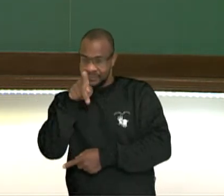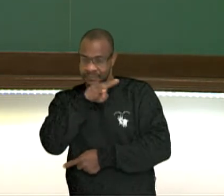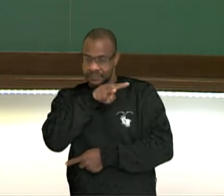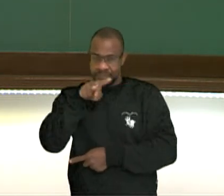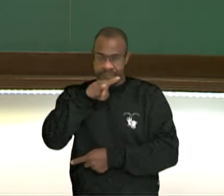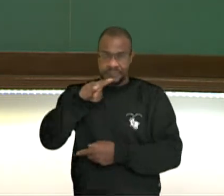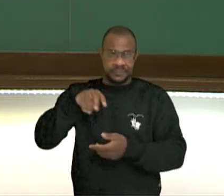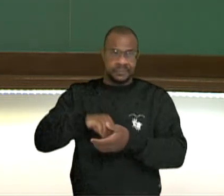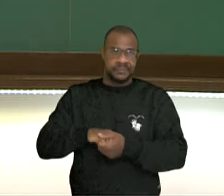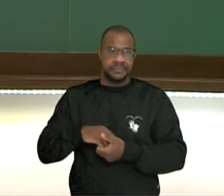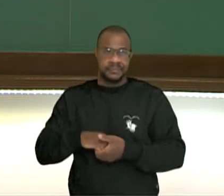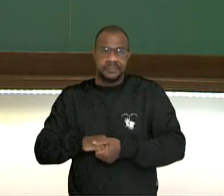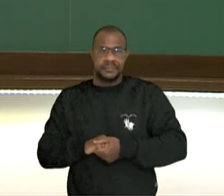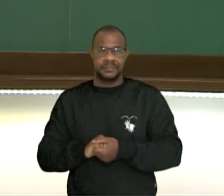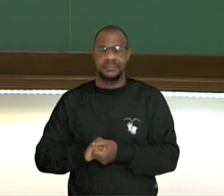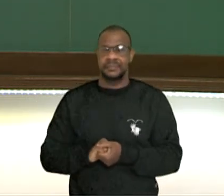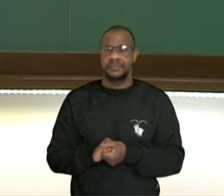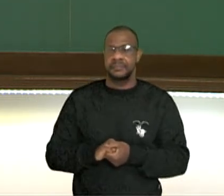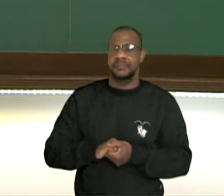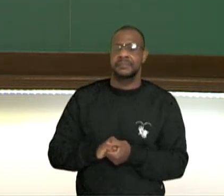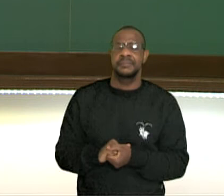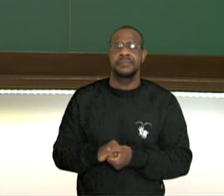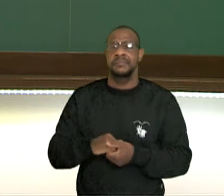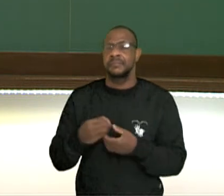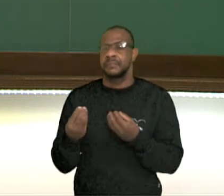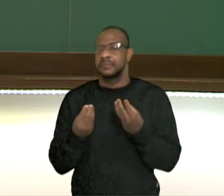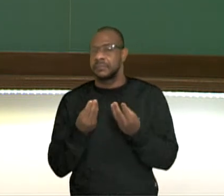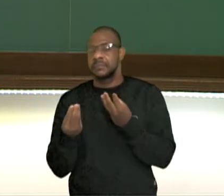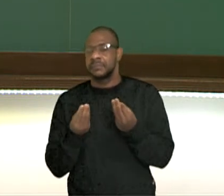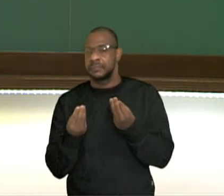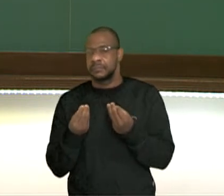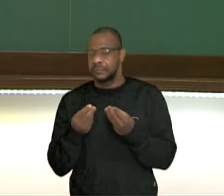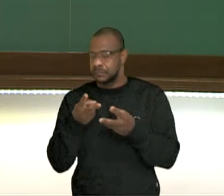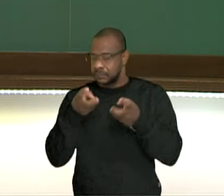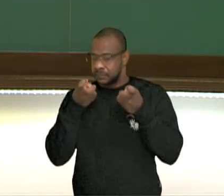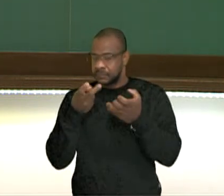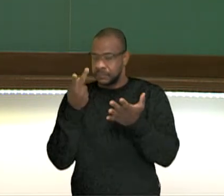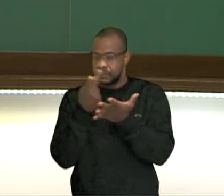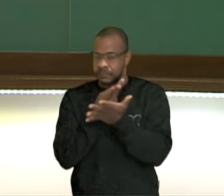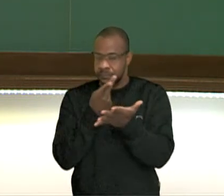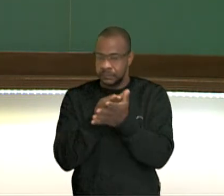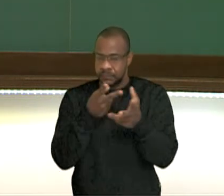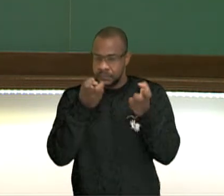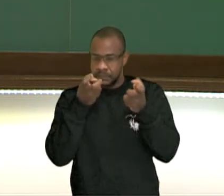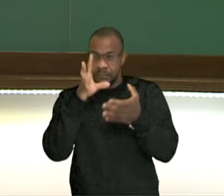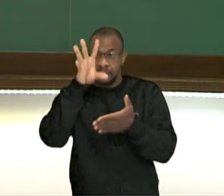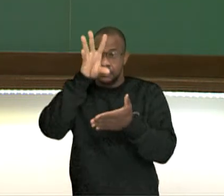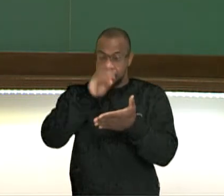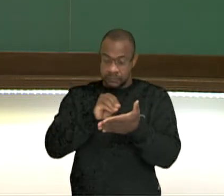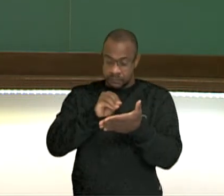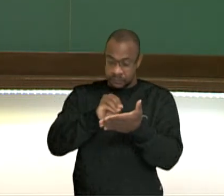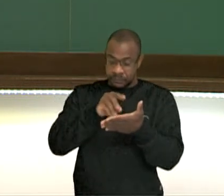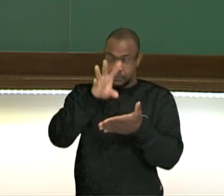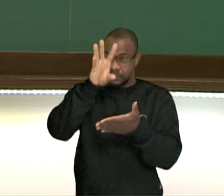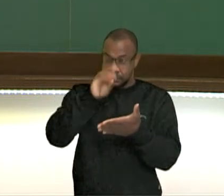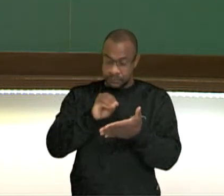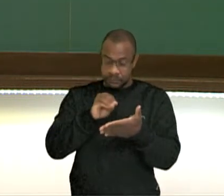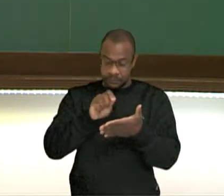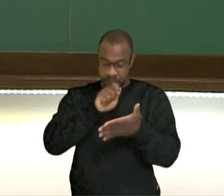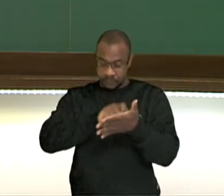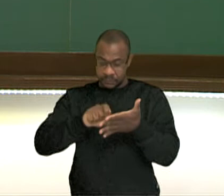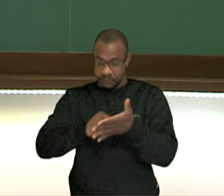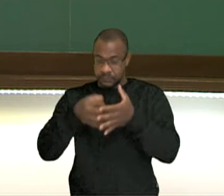Niveladores e escavadores defendiam o retorno da monarquia absolutista na Inglaterra. A diferença entre ambos era